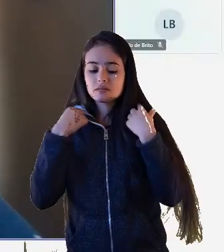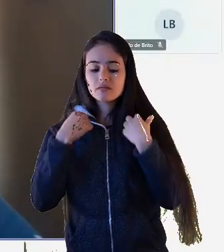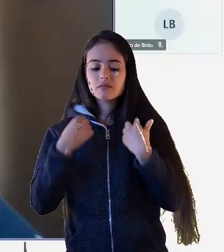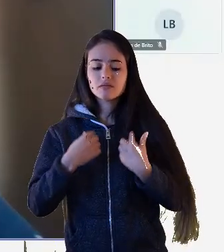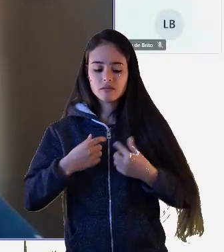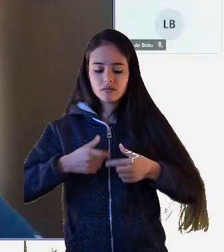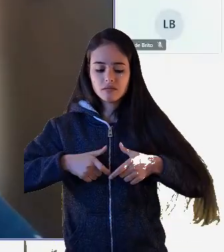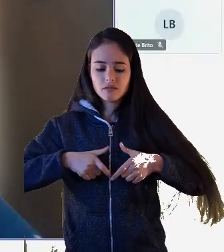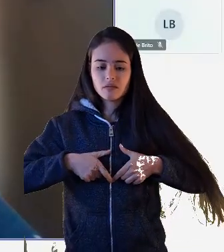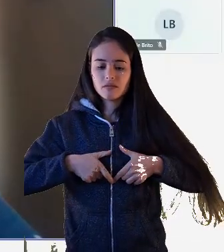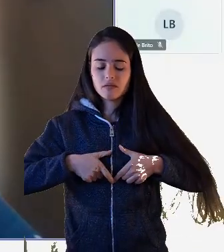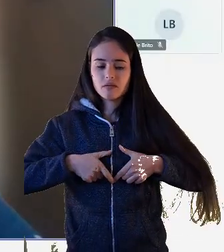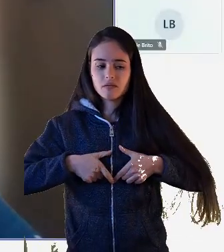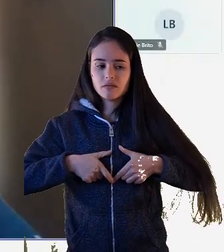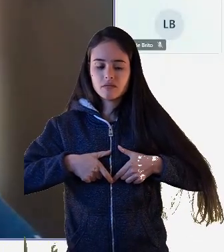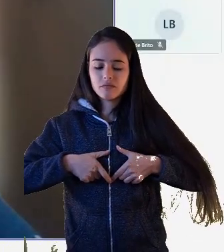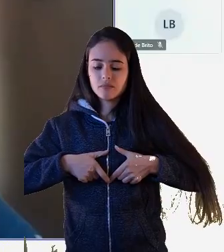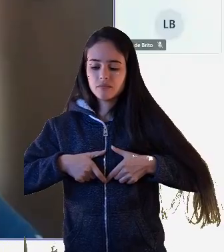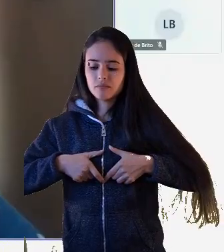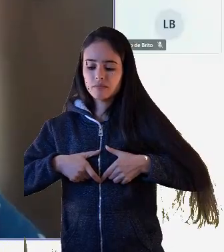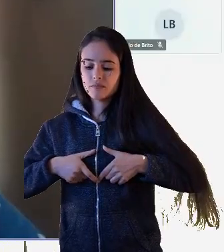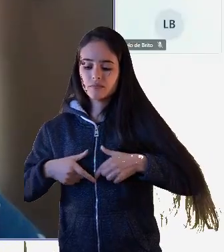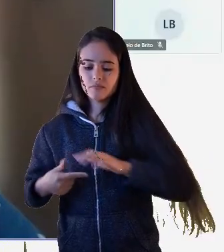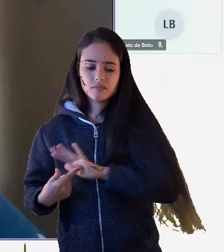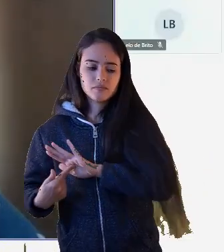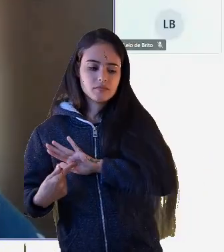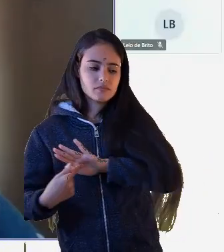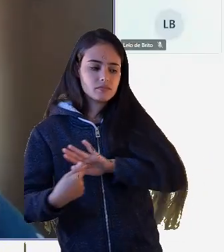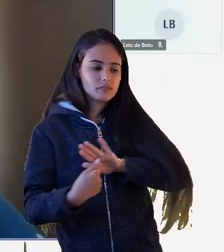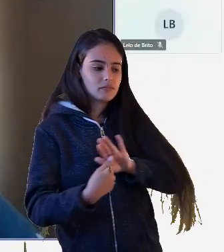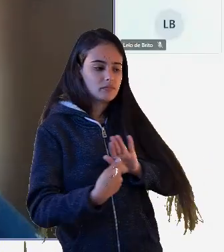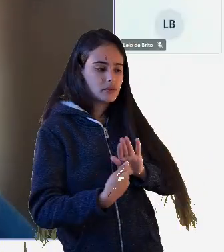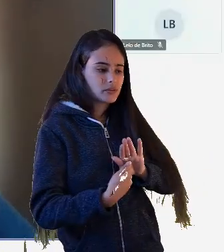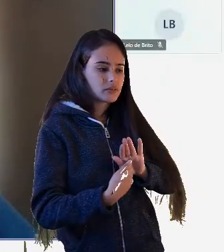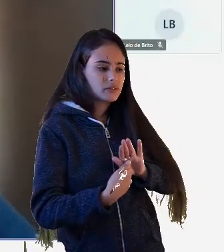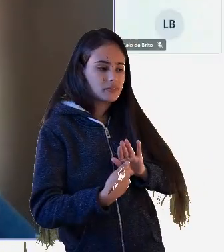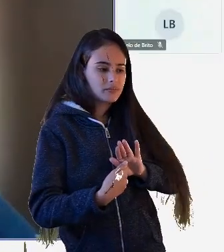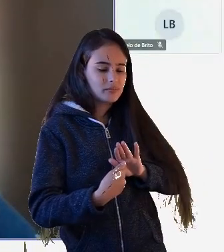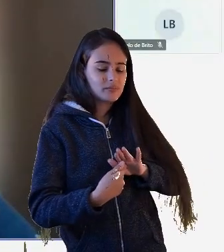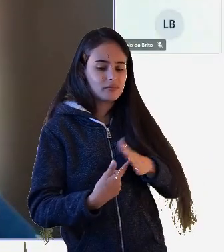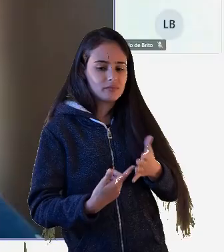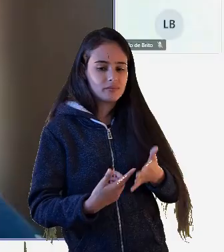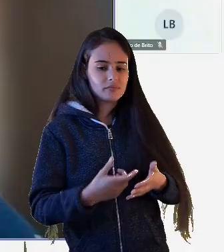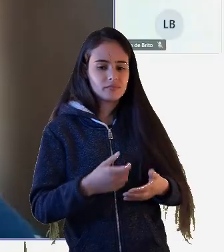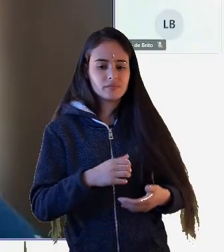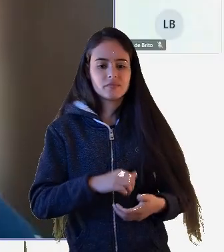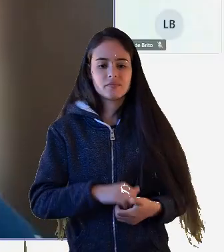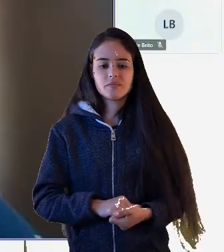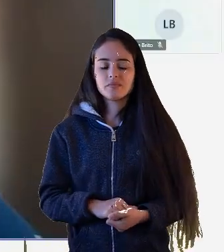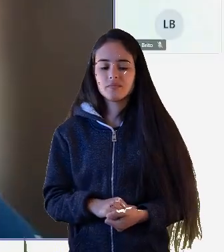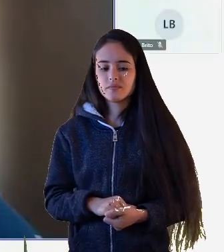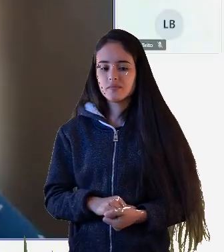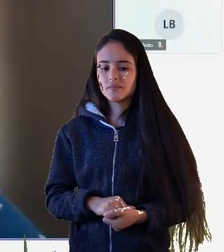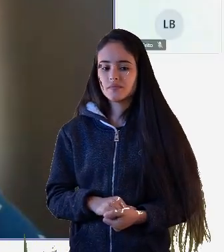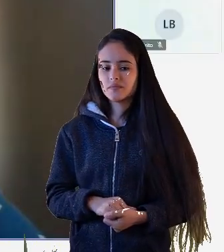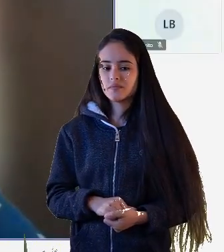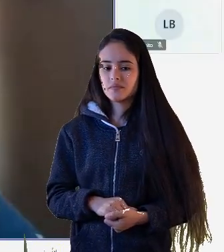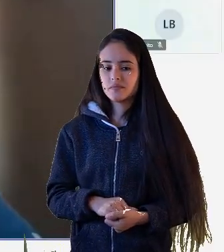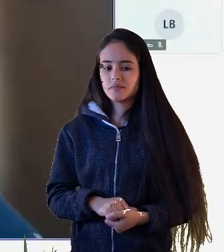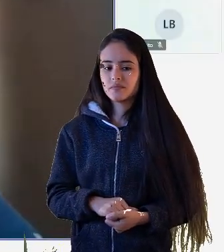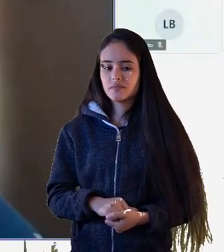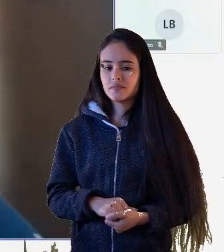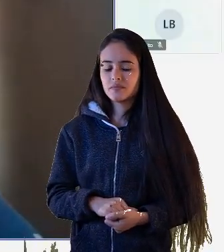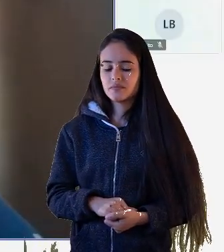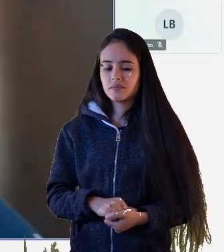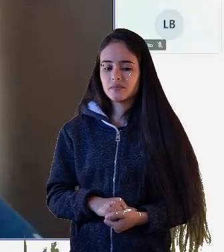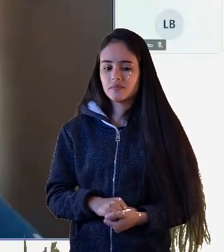Sul, né? É um pouco diferente. Na Bahia, né, o pardo ele pode até ser mais branco do que aqui em